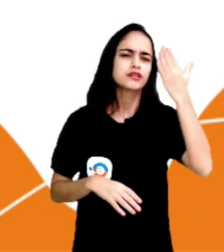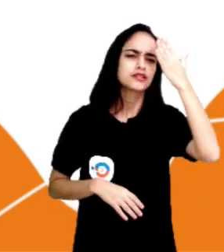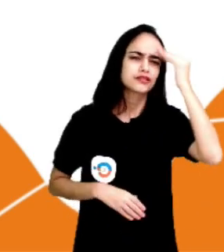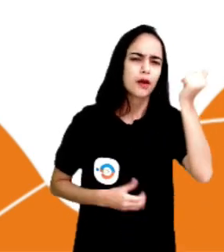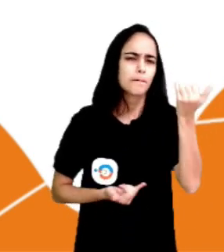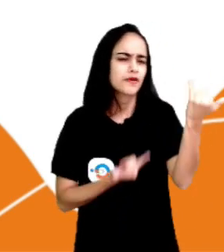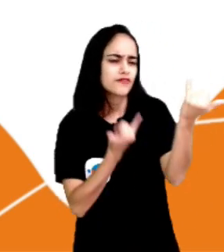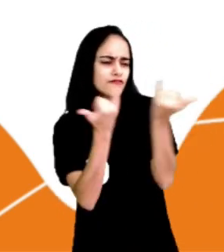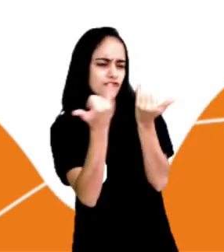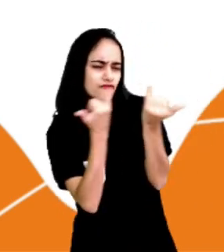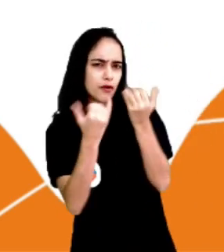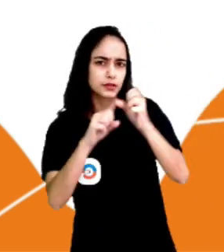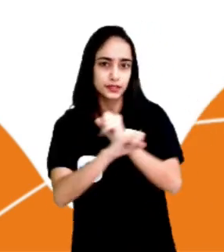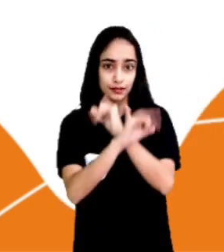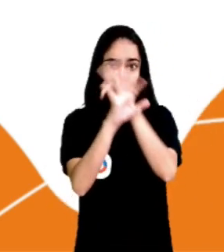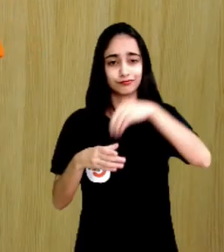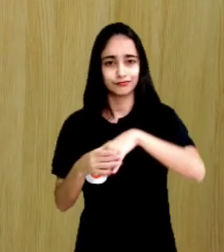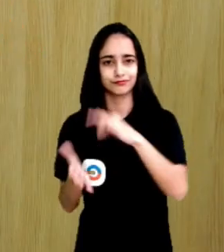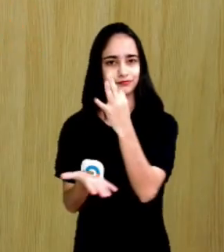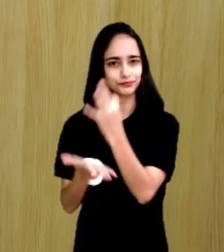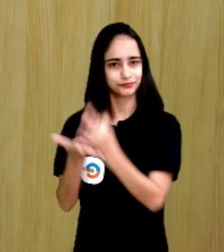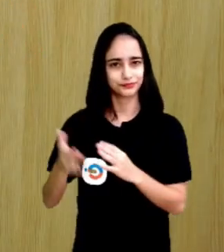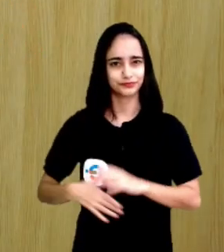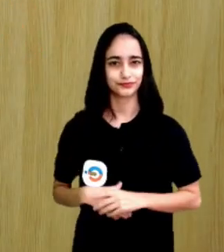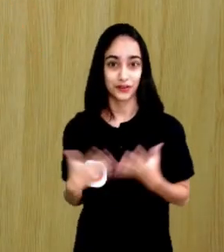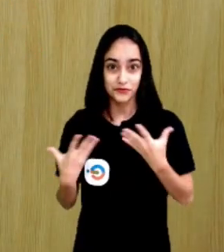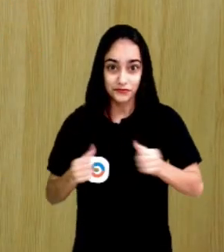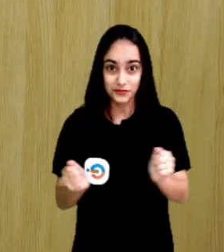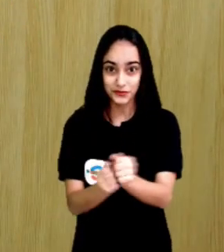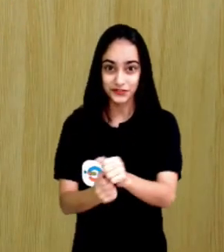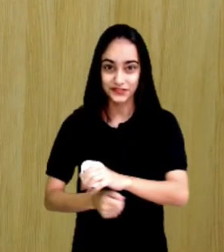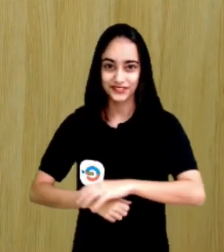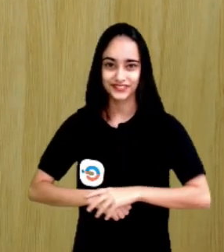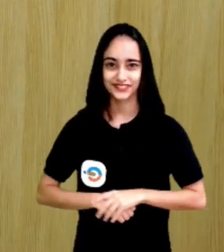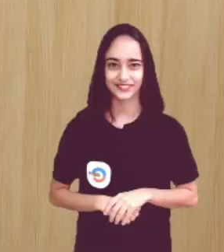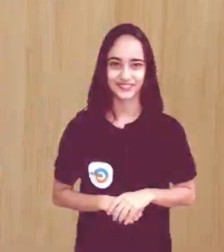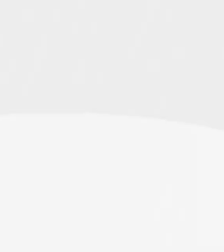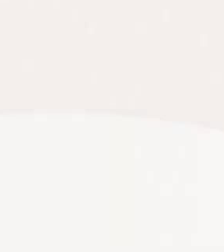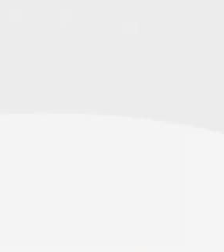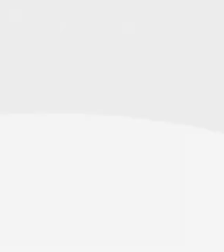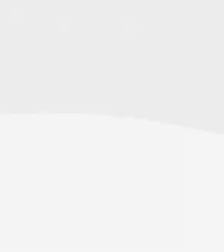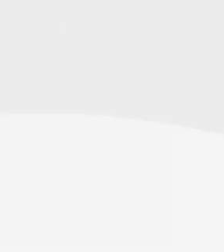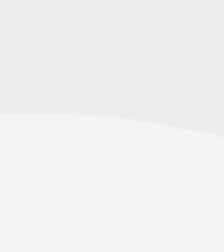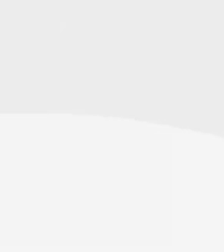informações explícitas em um texto vem comigo Nessa